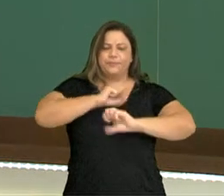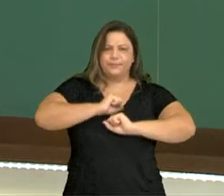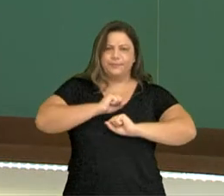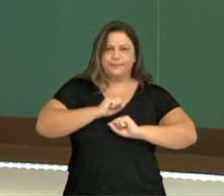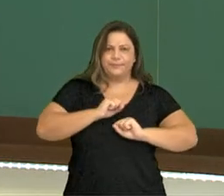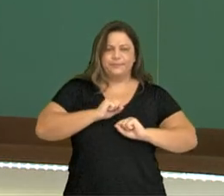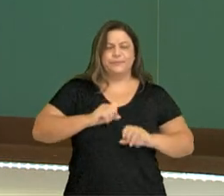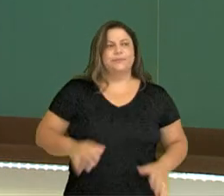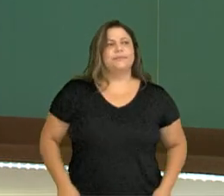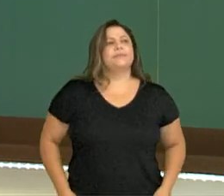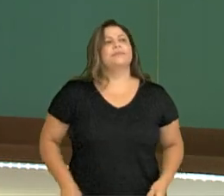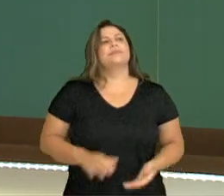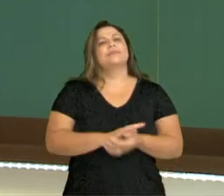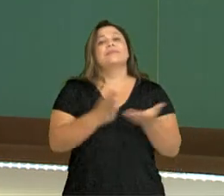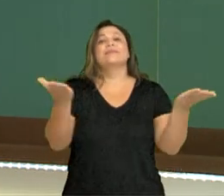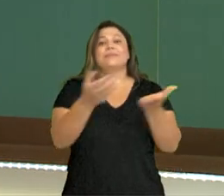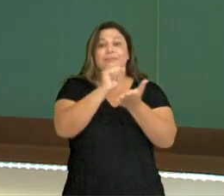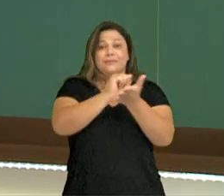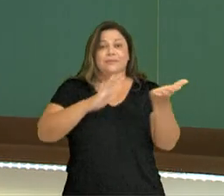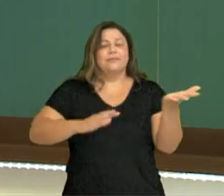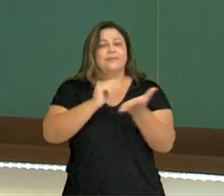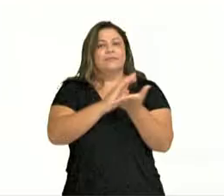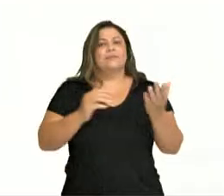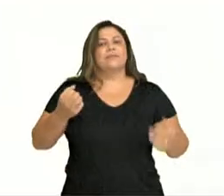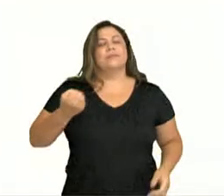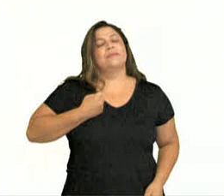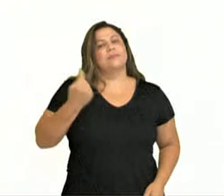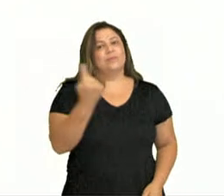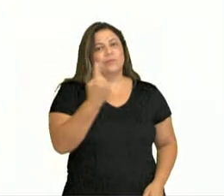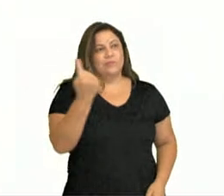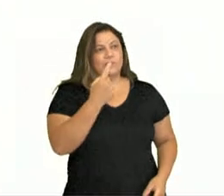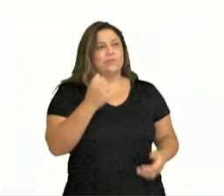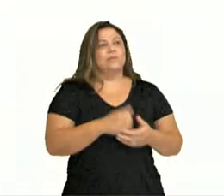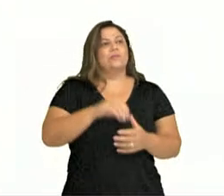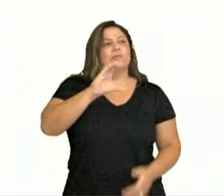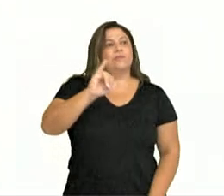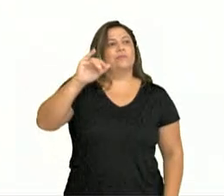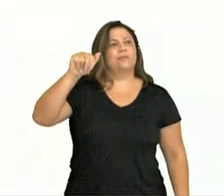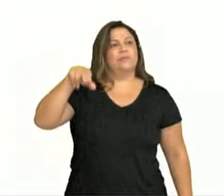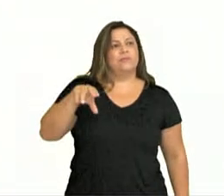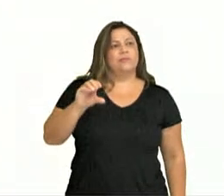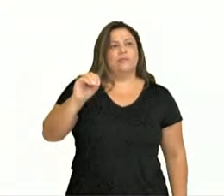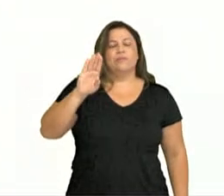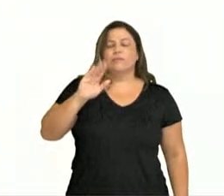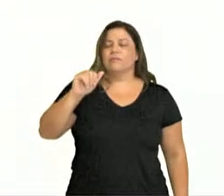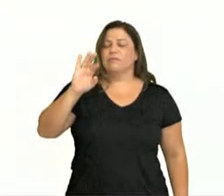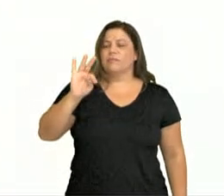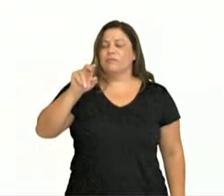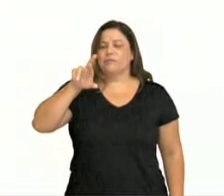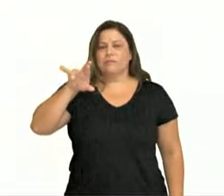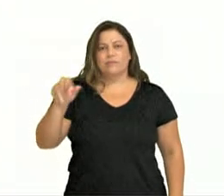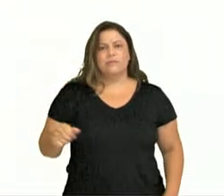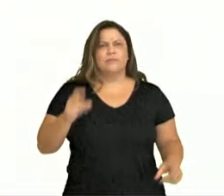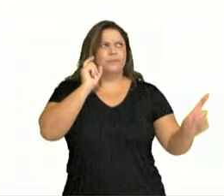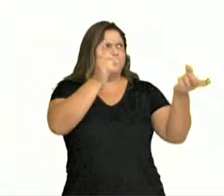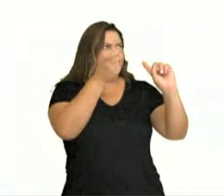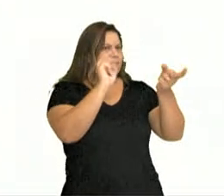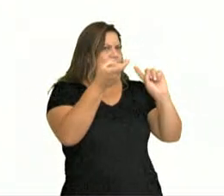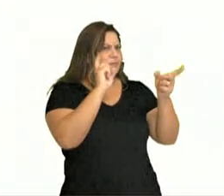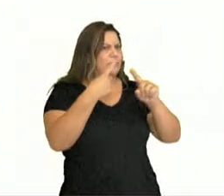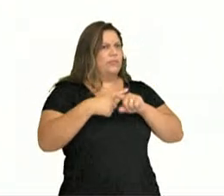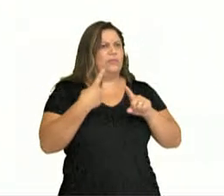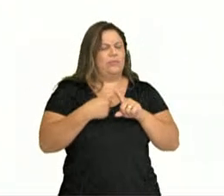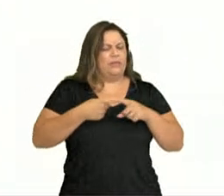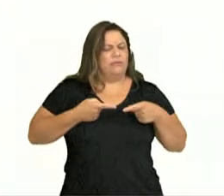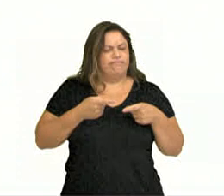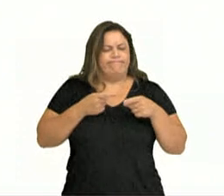contaminando. Então, vamos de exercício. Número 1. As cianobactérias têm sido motivo de preocupação, pois têm provocado